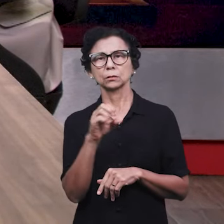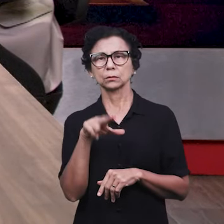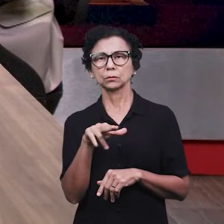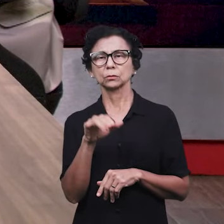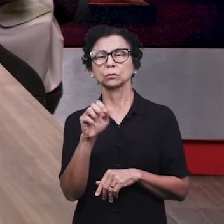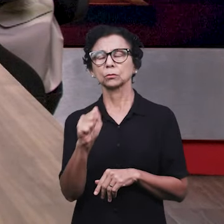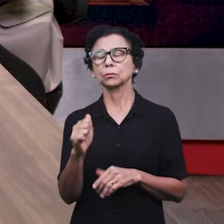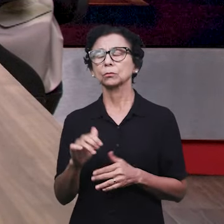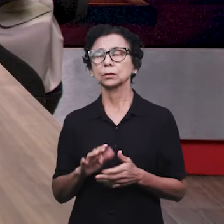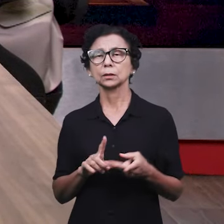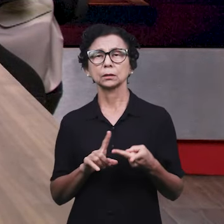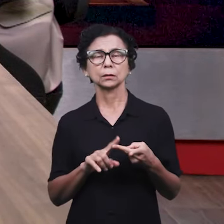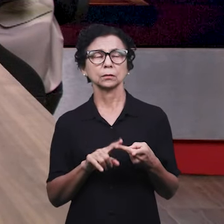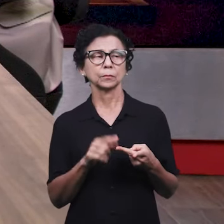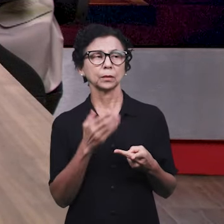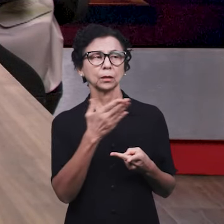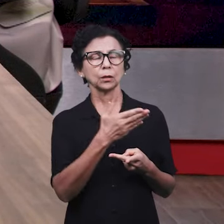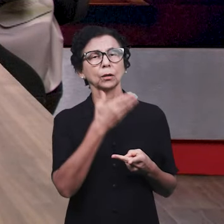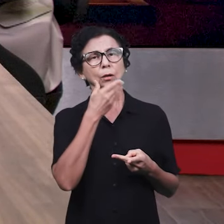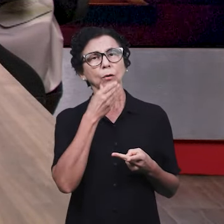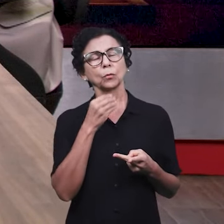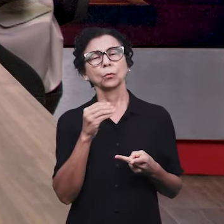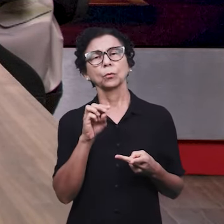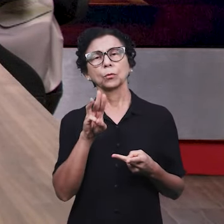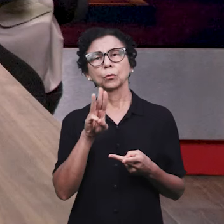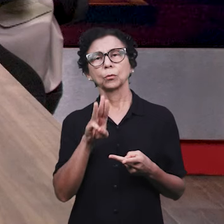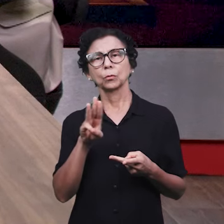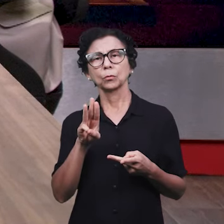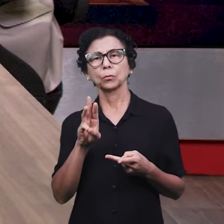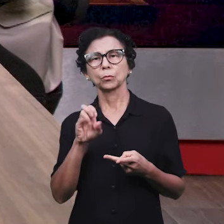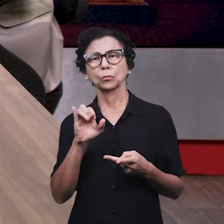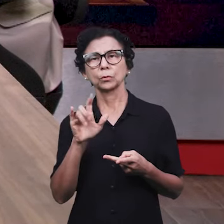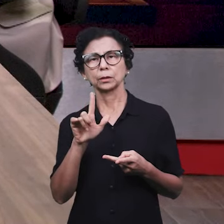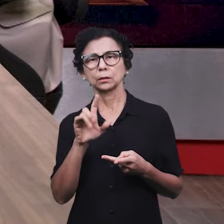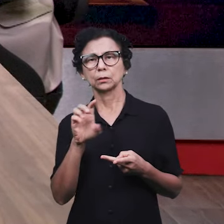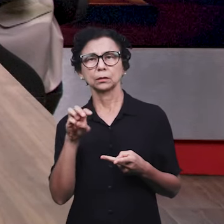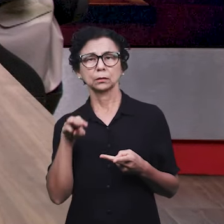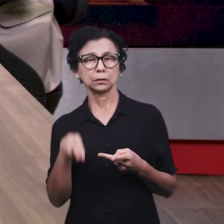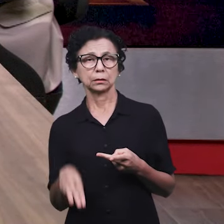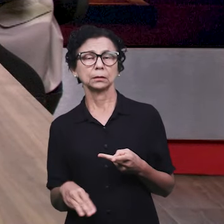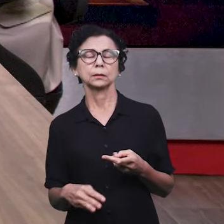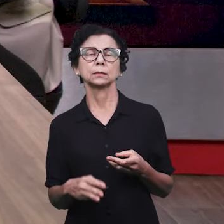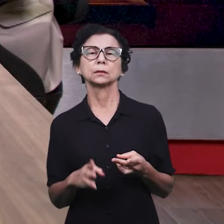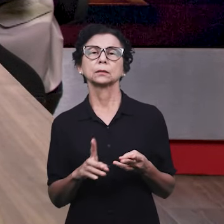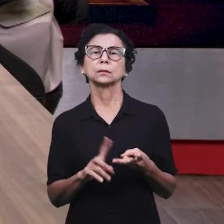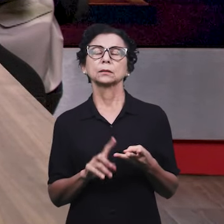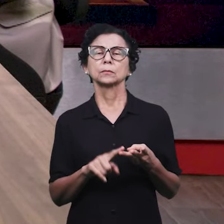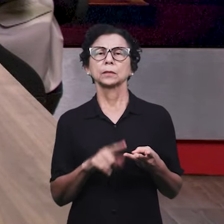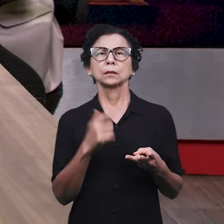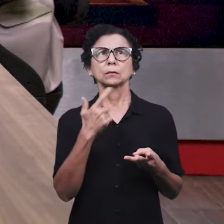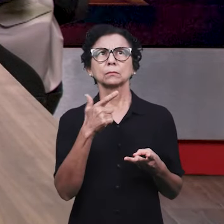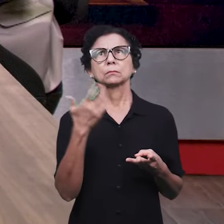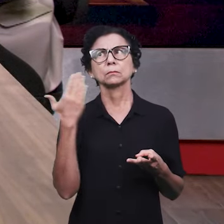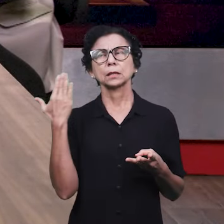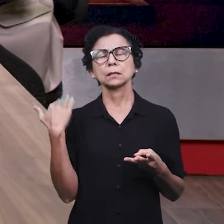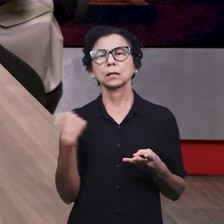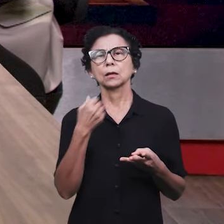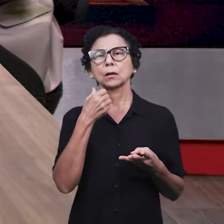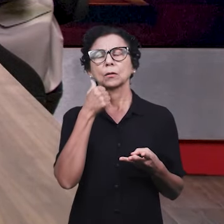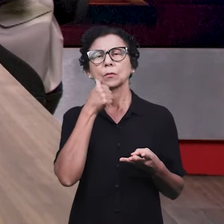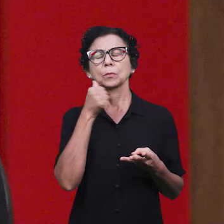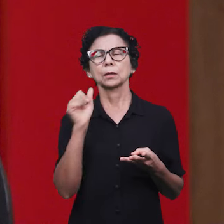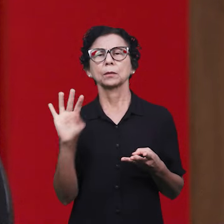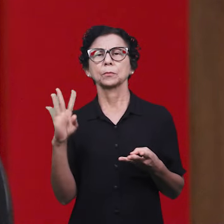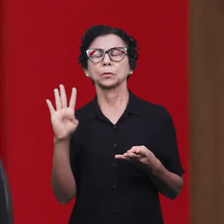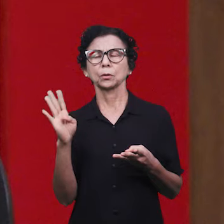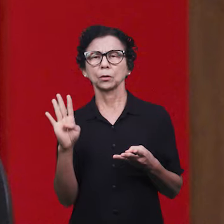tivemos aqui também outra bióloga, a Gislaine, juntamente com o pastor Lígio Eugênio, pontuando também sobre as questões,